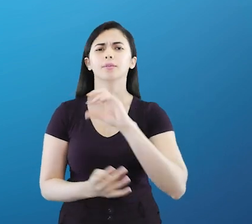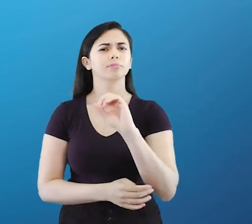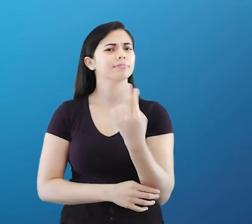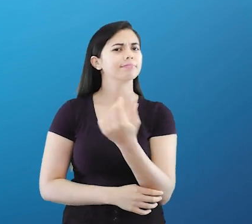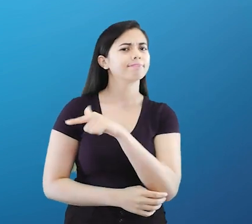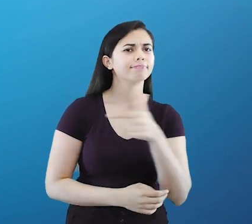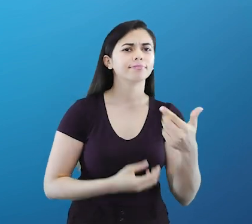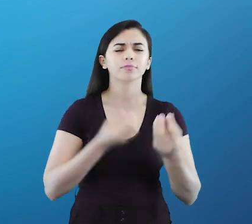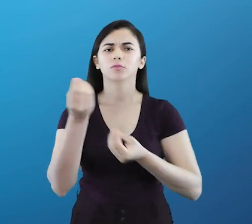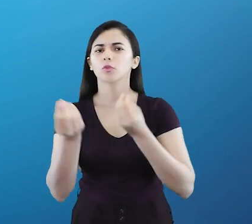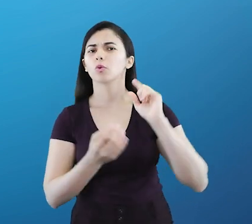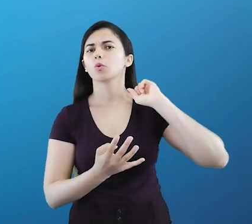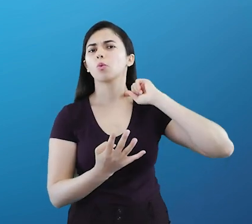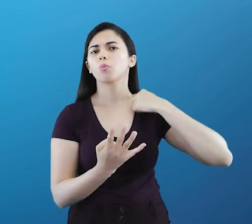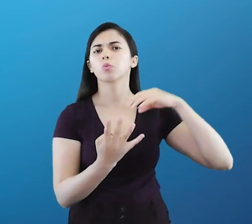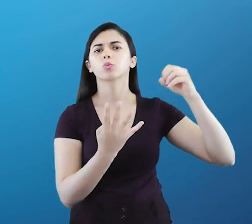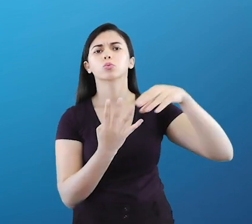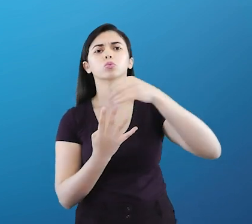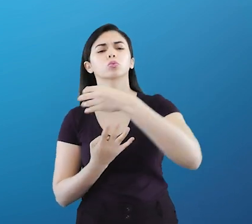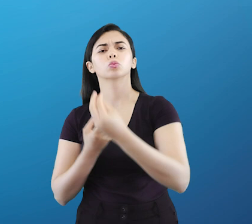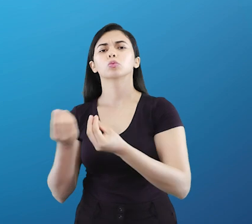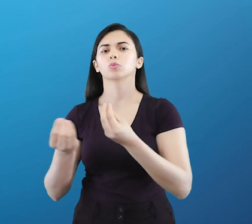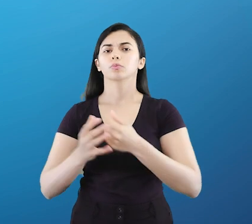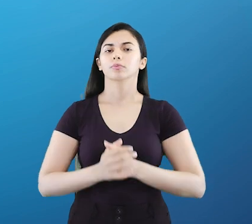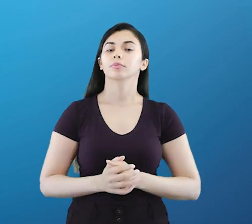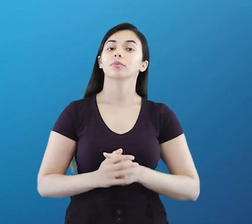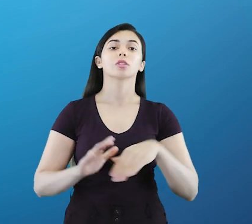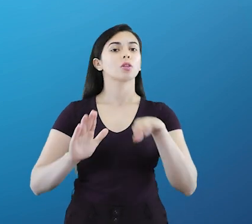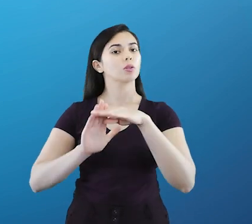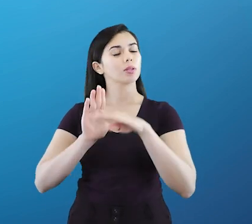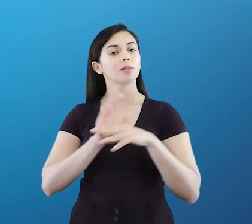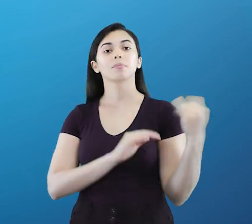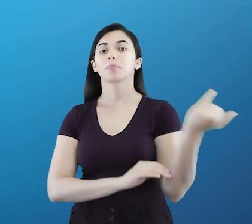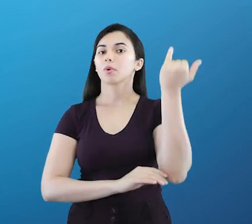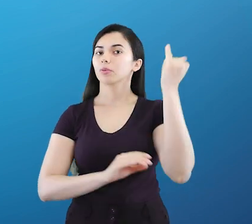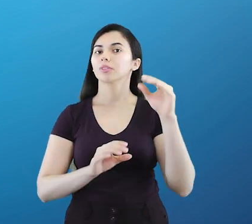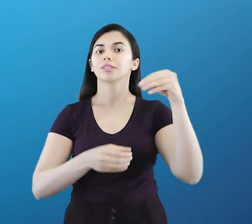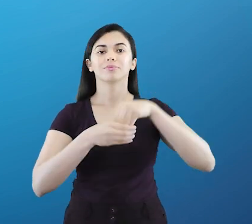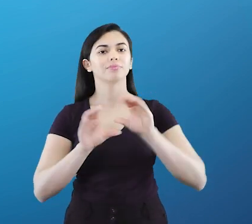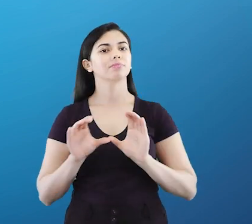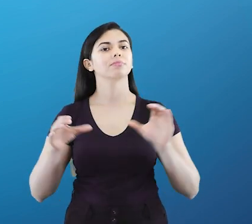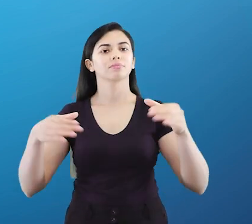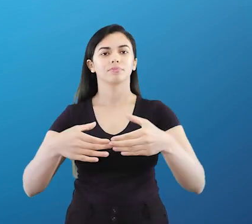Como que é feita a coleta seletiva? São parâmetros importantes em uma comunidade.